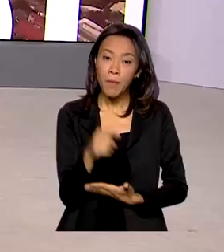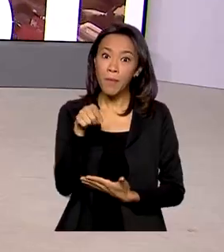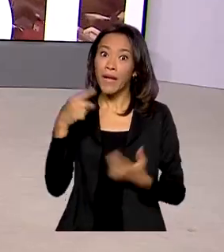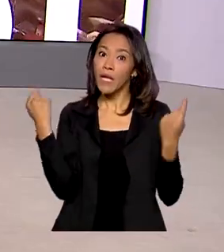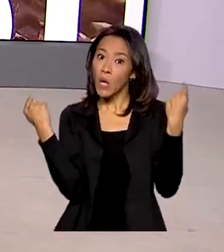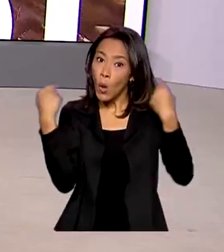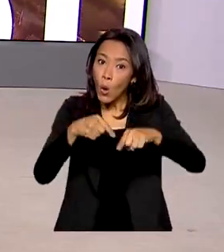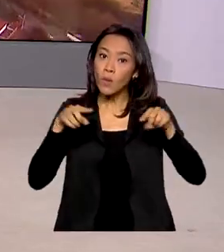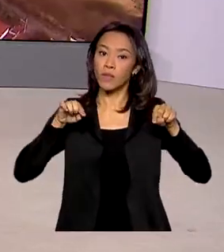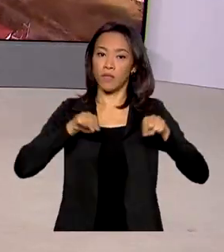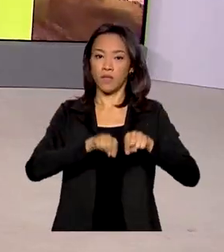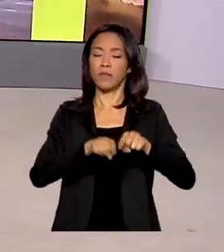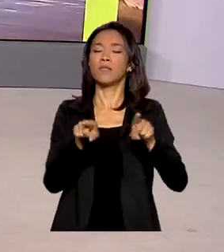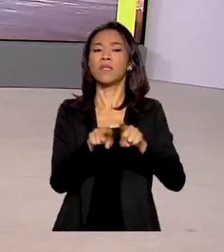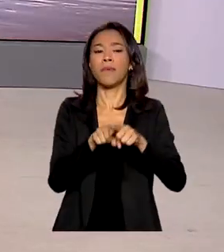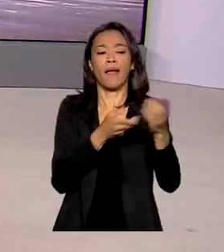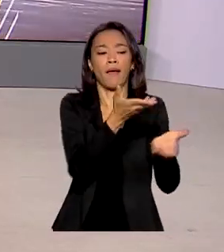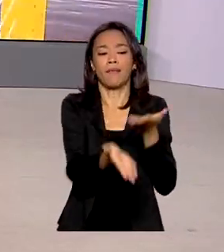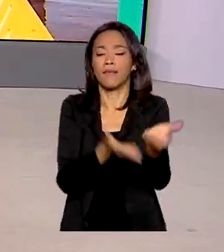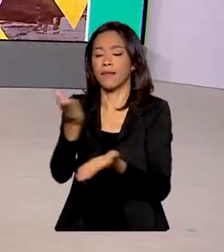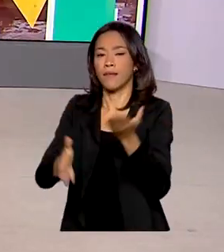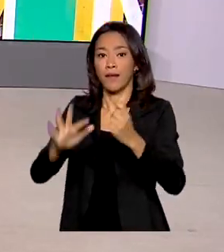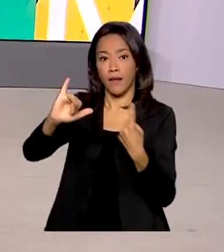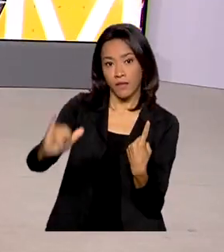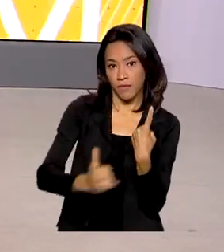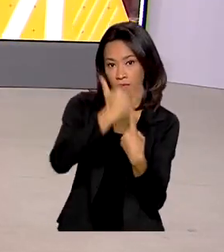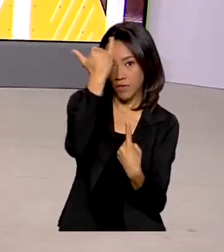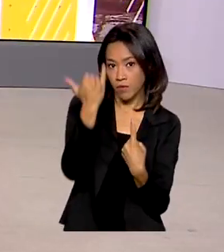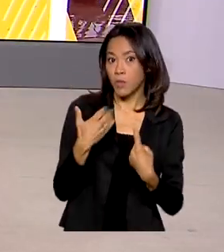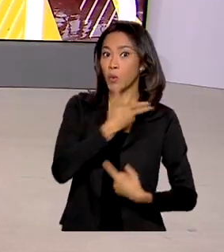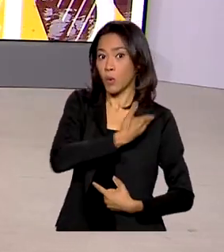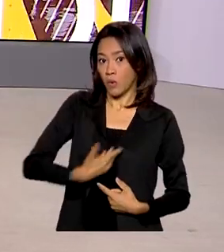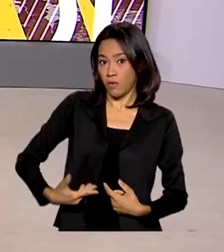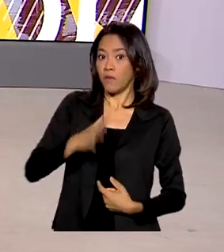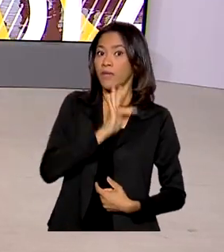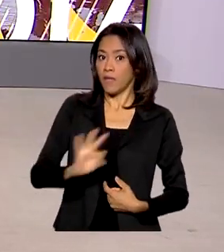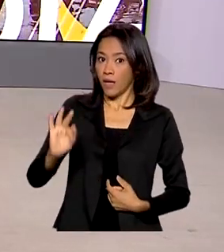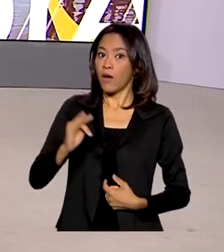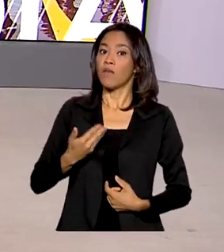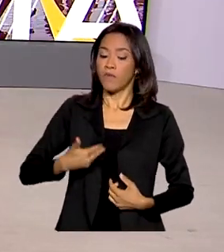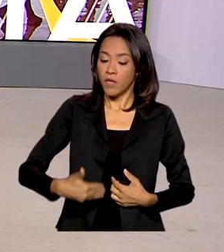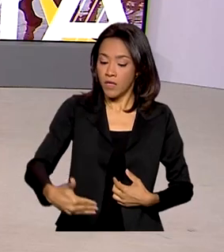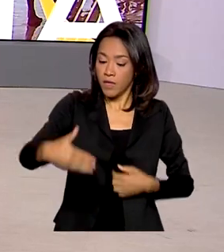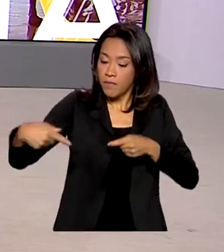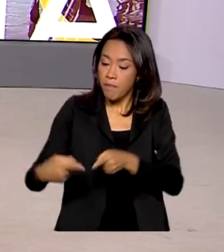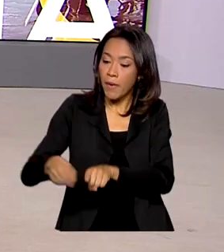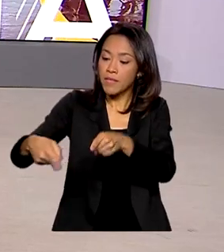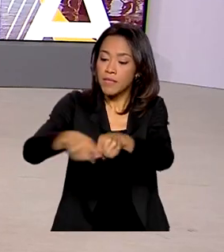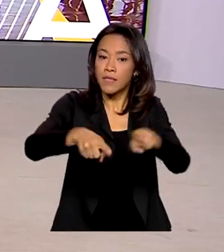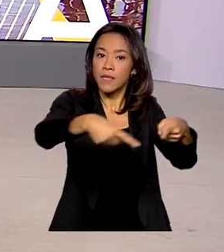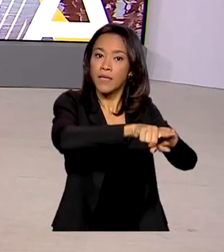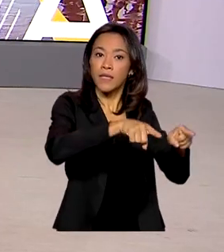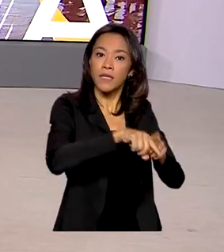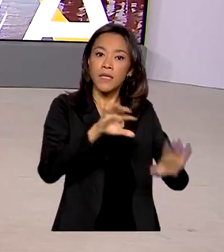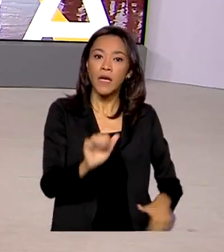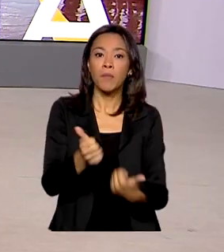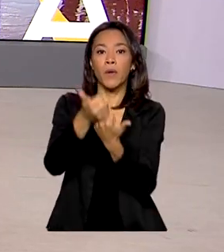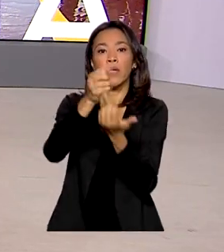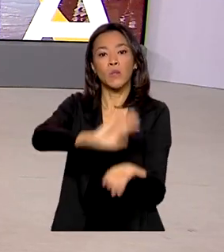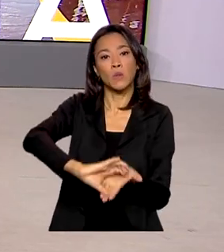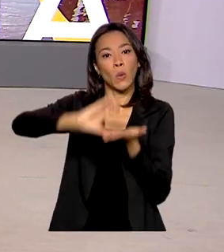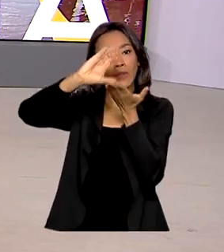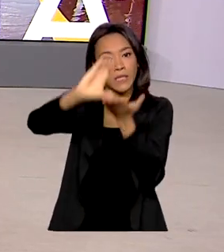crime e principalmente atender as vítimas, o governo federal vem fazendo parcerias e equipando os conselhos tutelares.